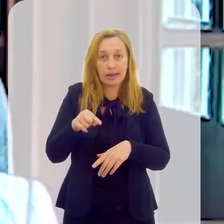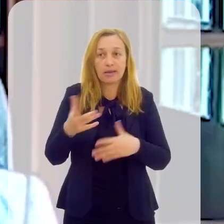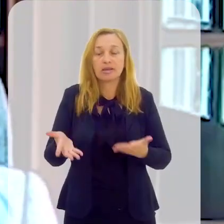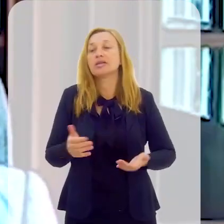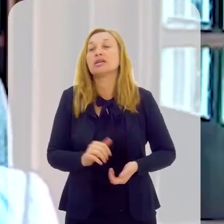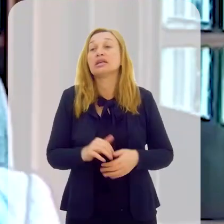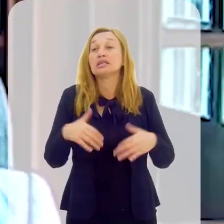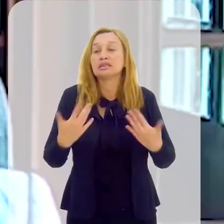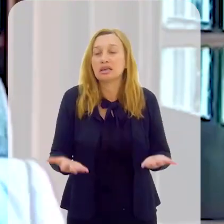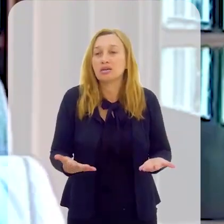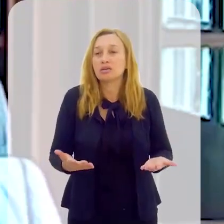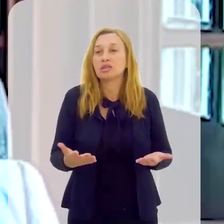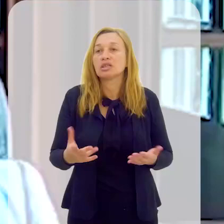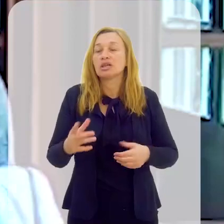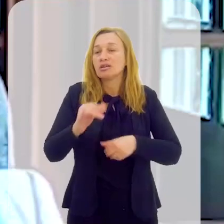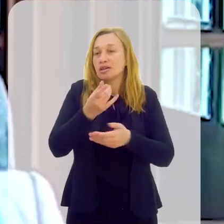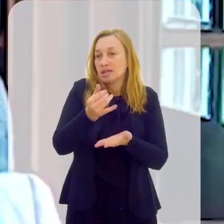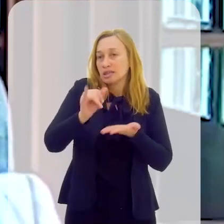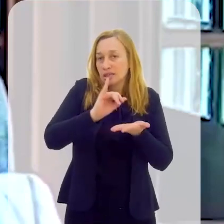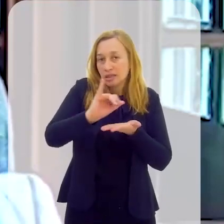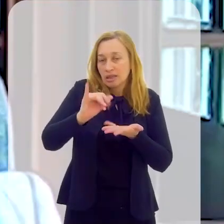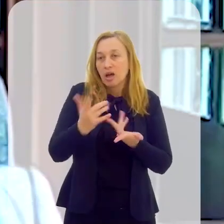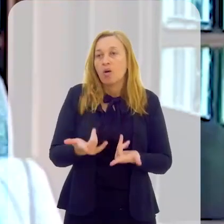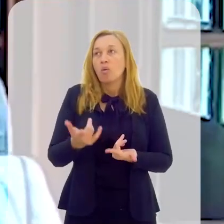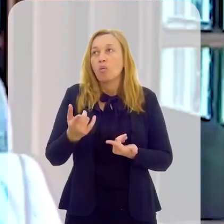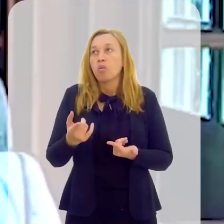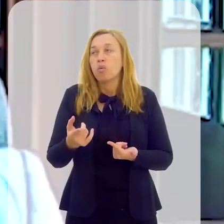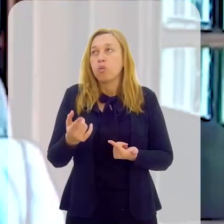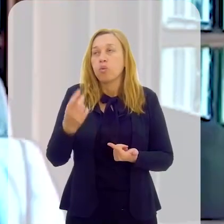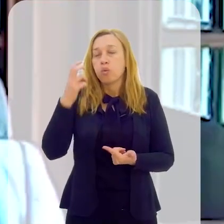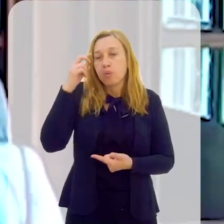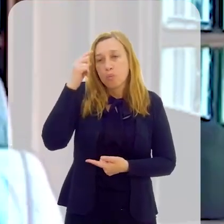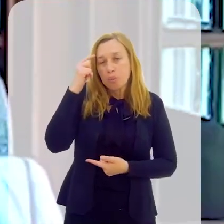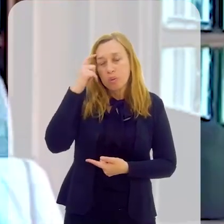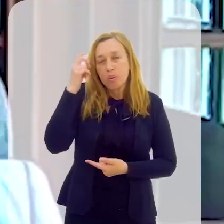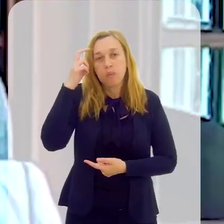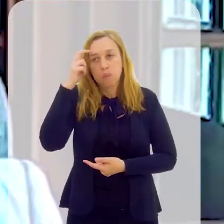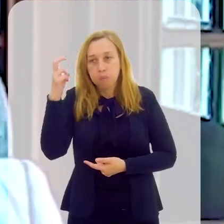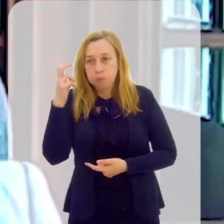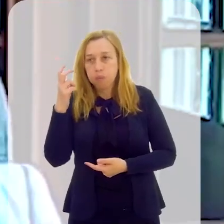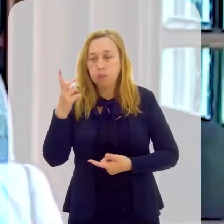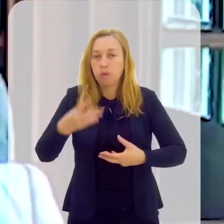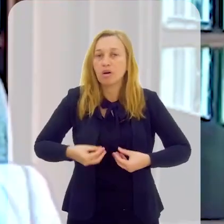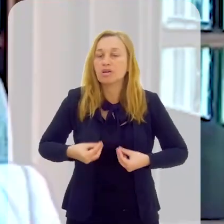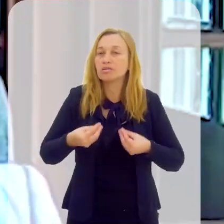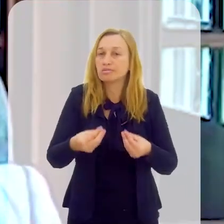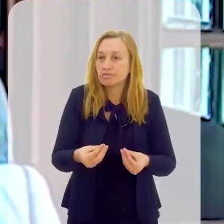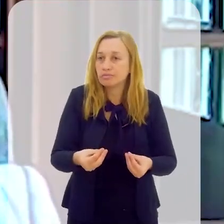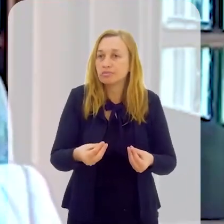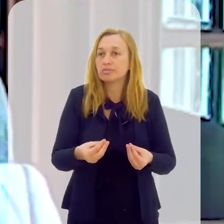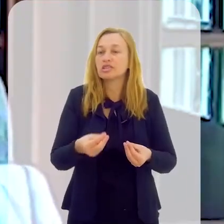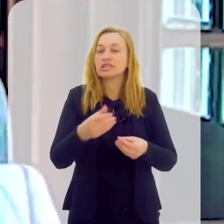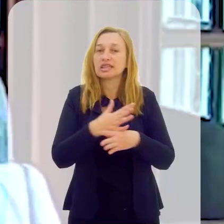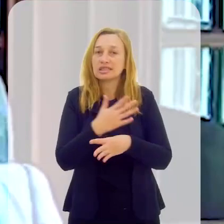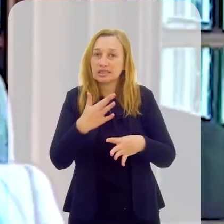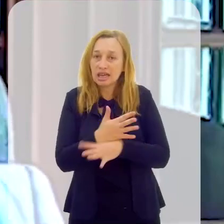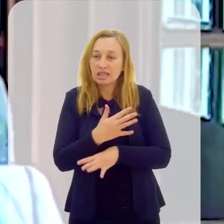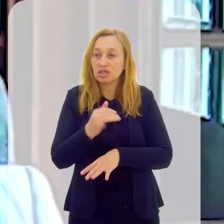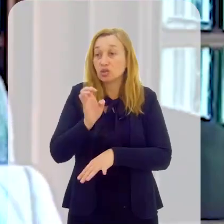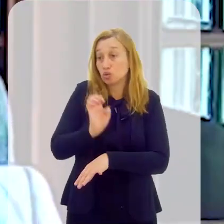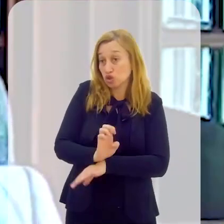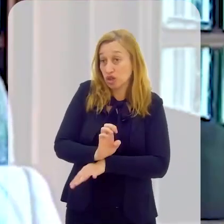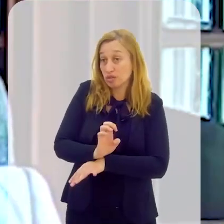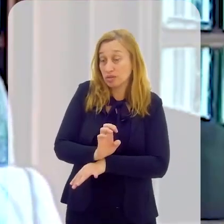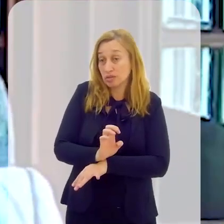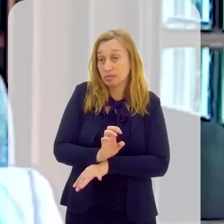né? E ter esse capital intelectual que nós temos na escola à